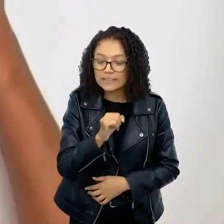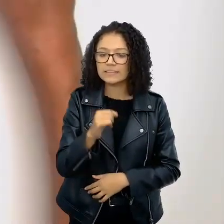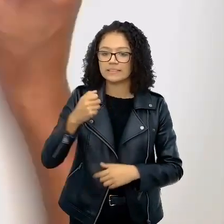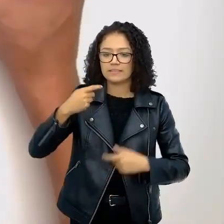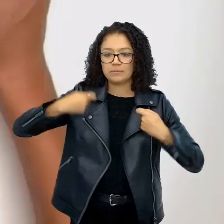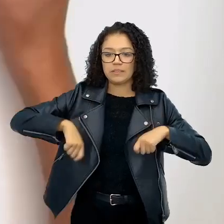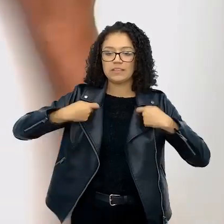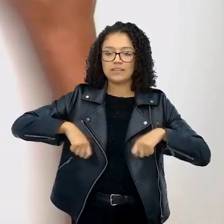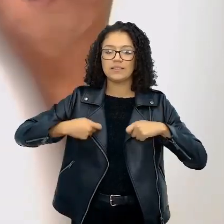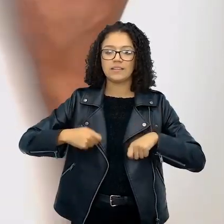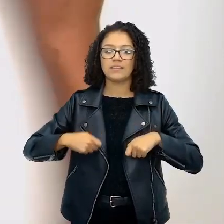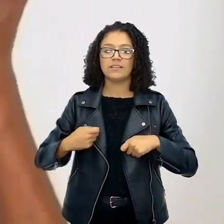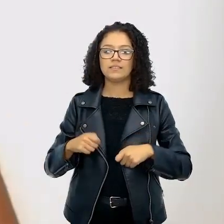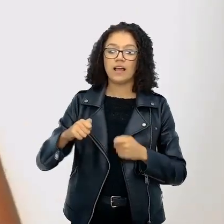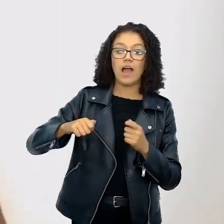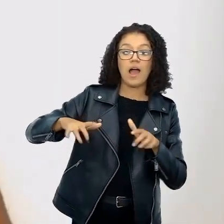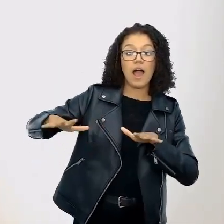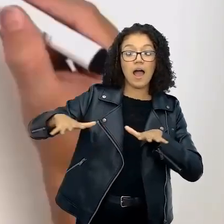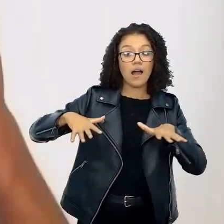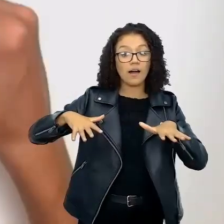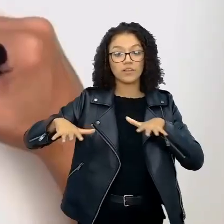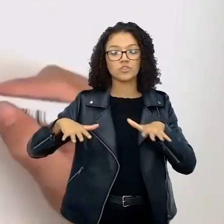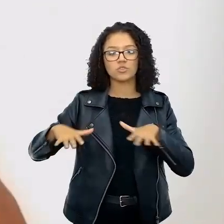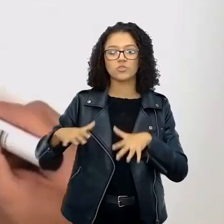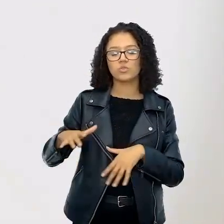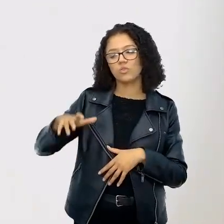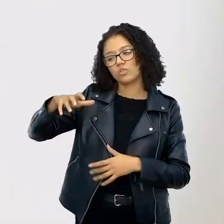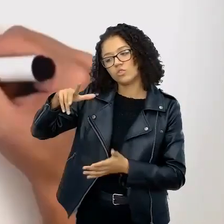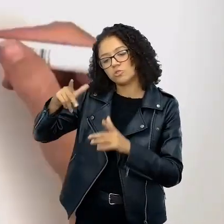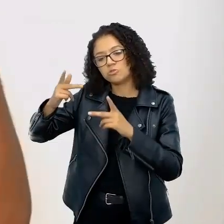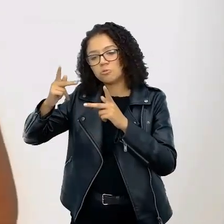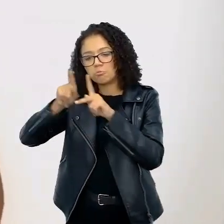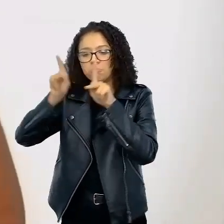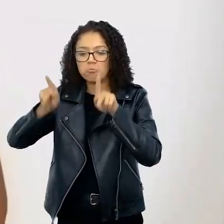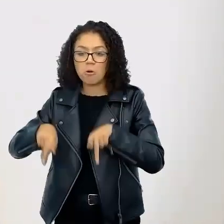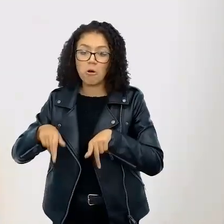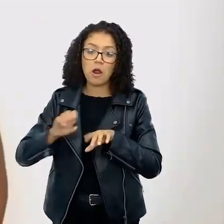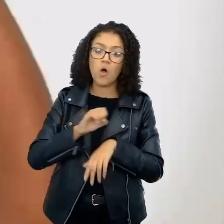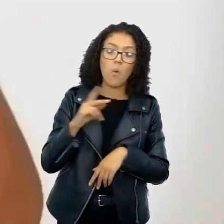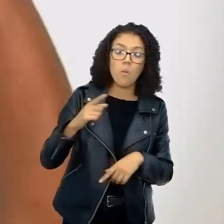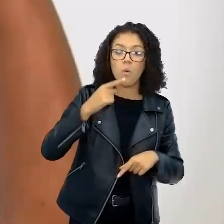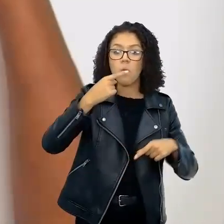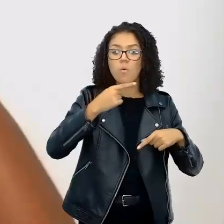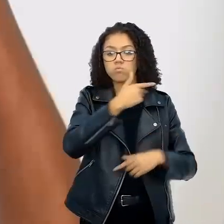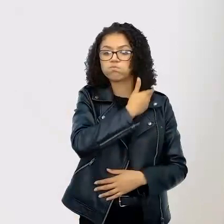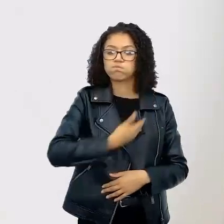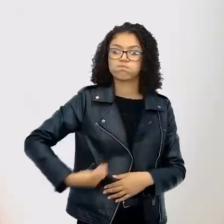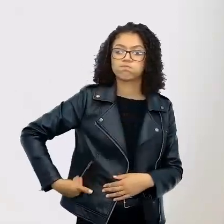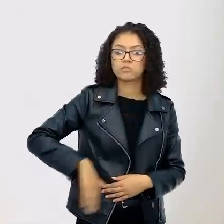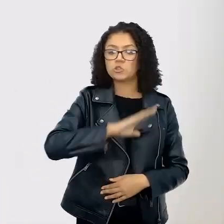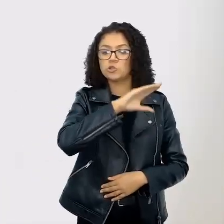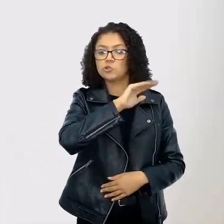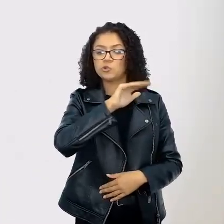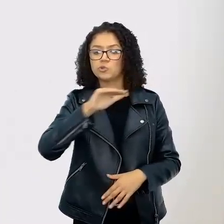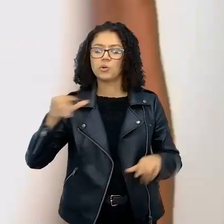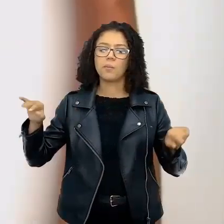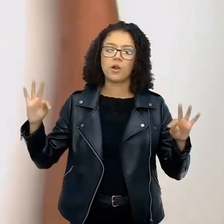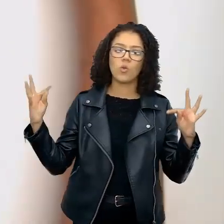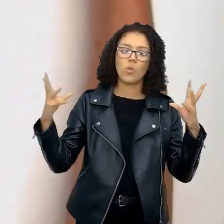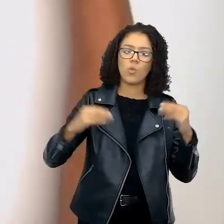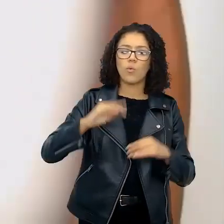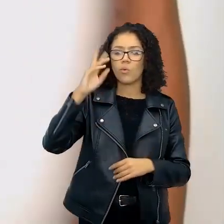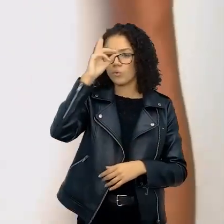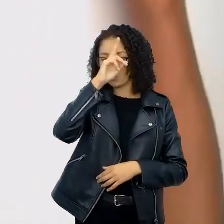dela, criam-se articulações entre programas e serviços, órgãos governamentais ou não, que compartilham suas metodologias, conhecimentos